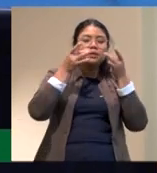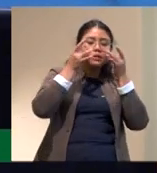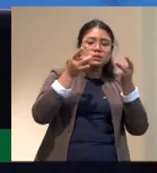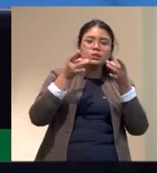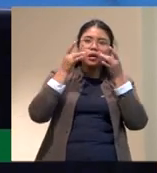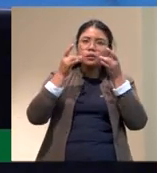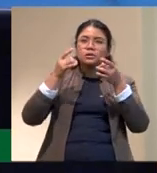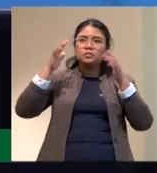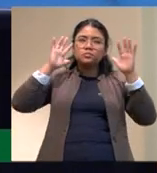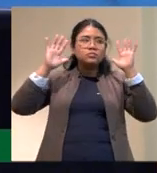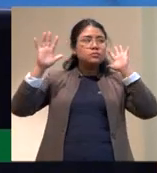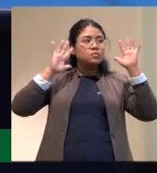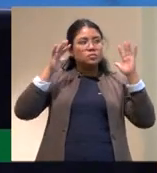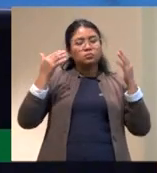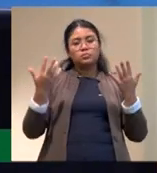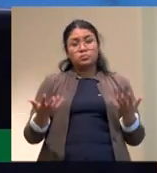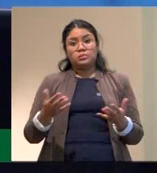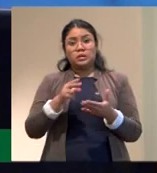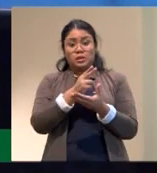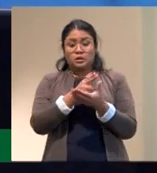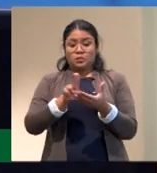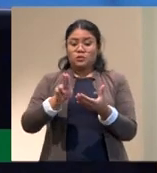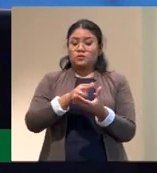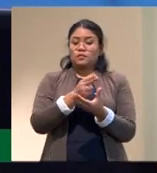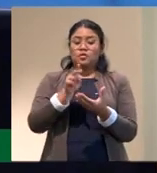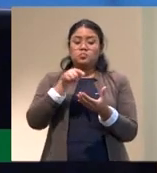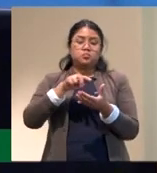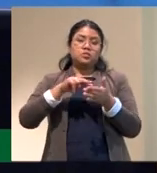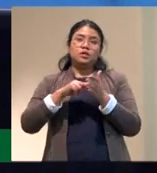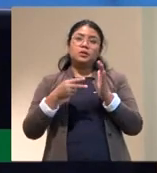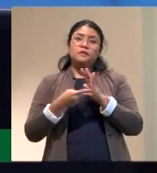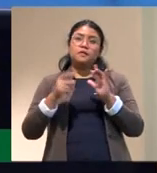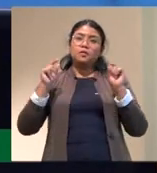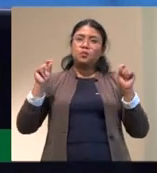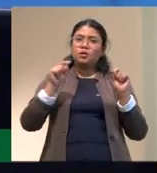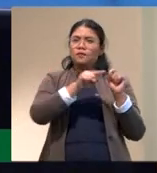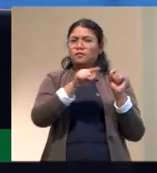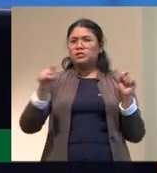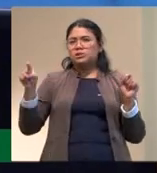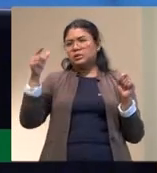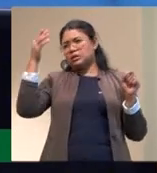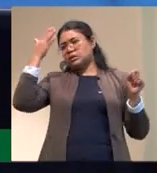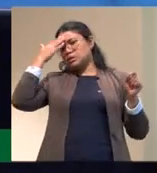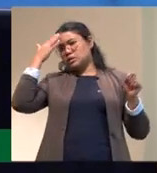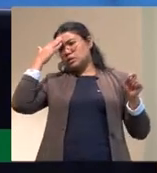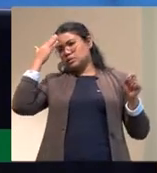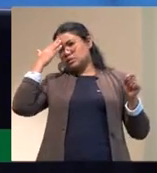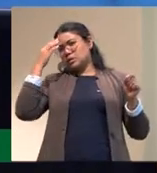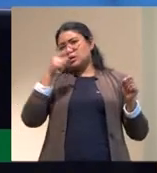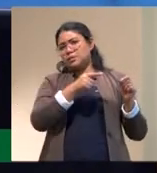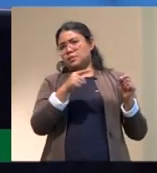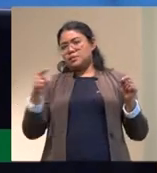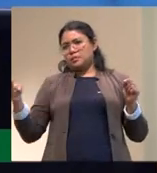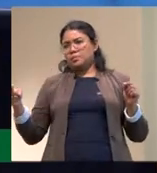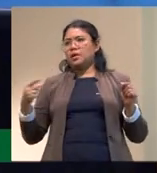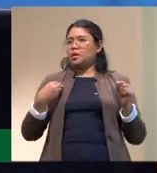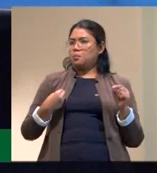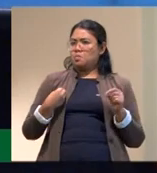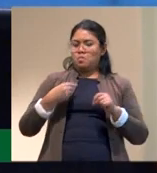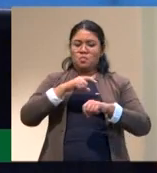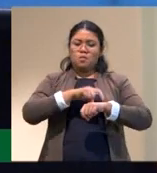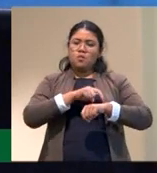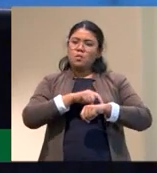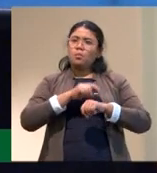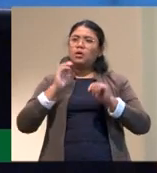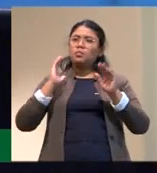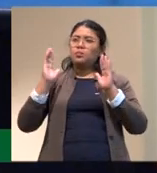Bom, educação infantil é o quê? E vocês sabem, não vou contar a história assim tão longa, vocês sabem que, naquele momento, dos